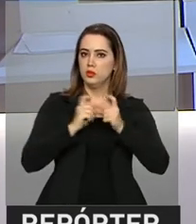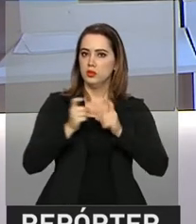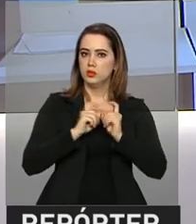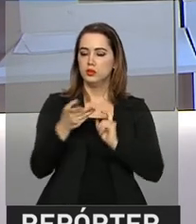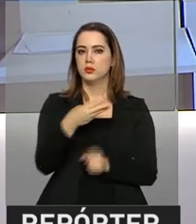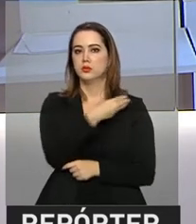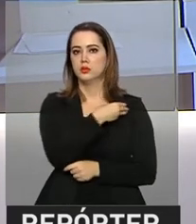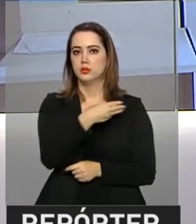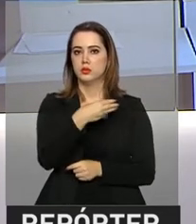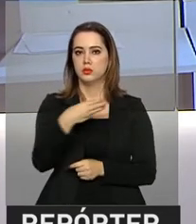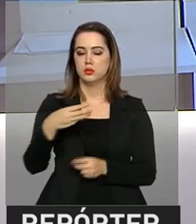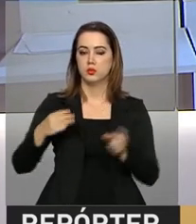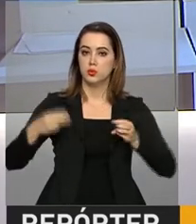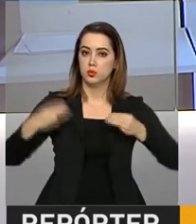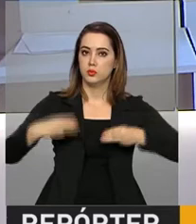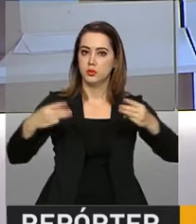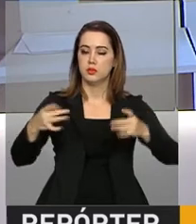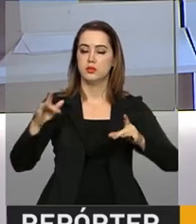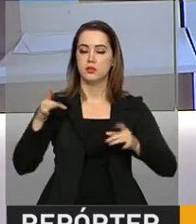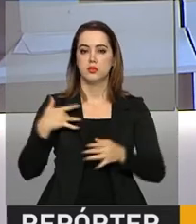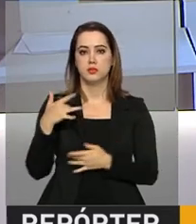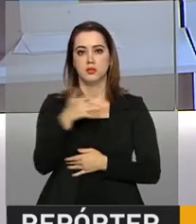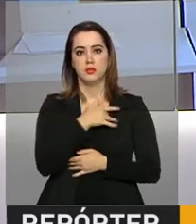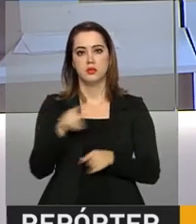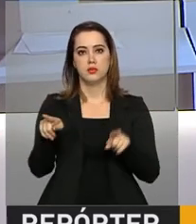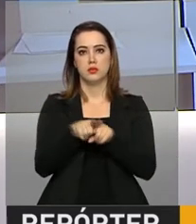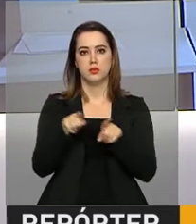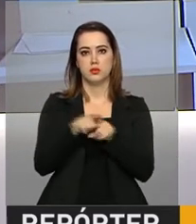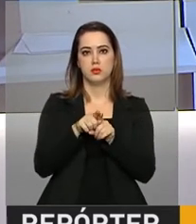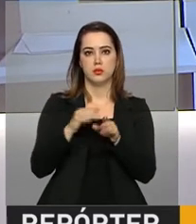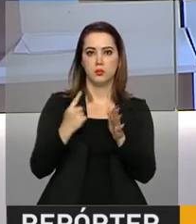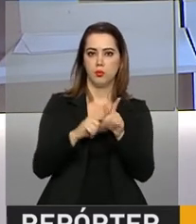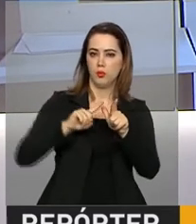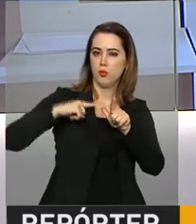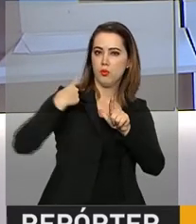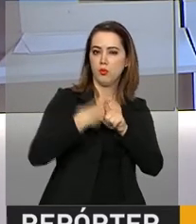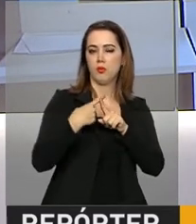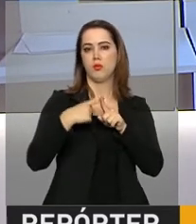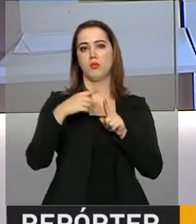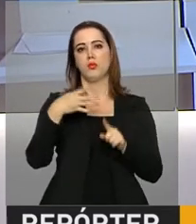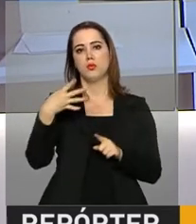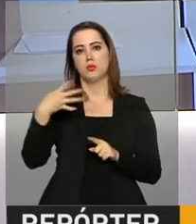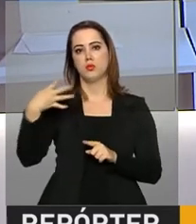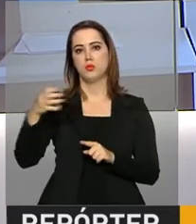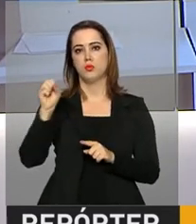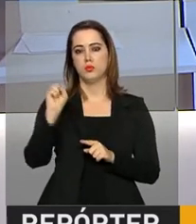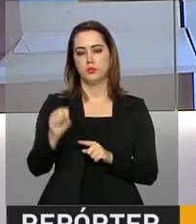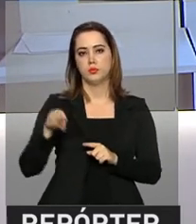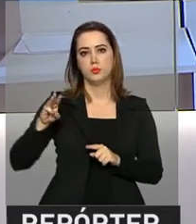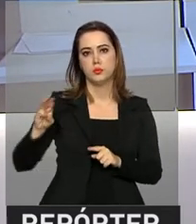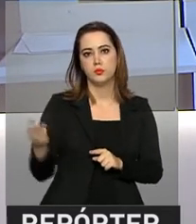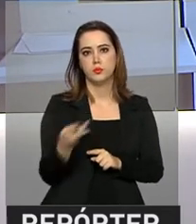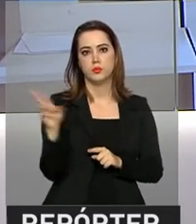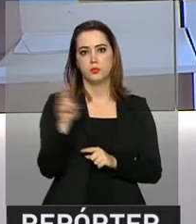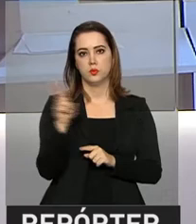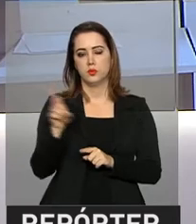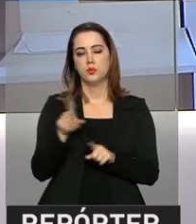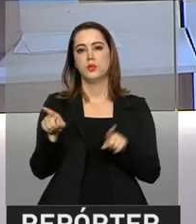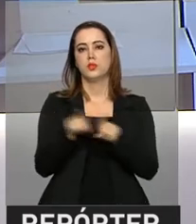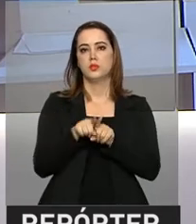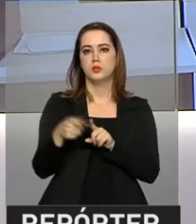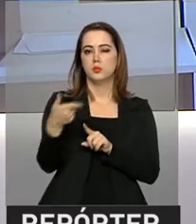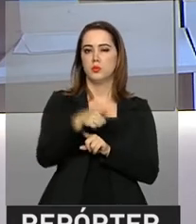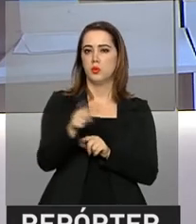conteve um reajuste inflacionário de quase 448 milhões de reais e outros 25 milhões em convênios.